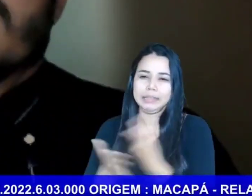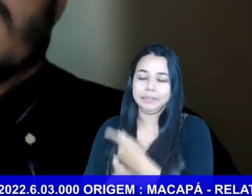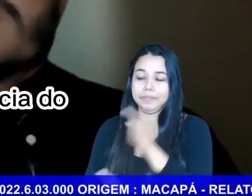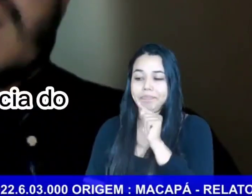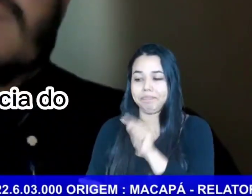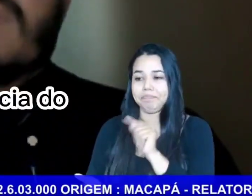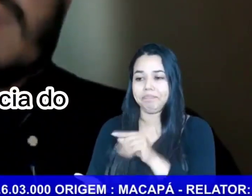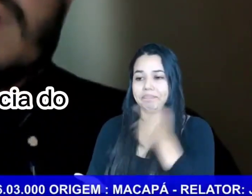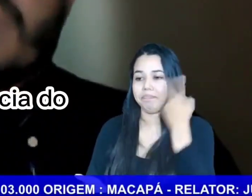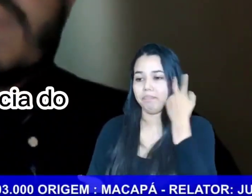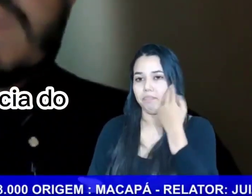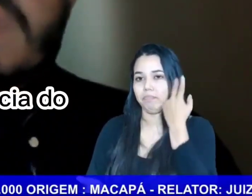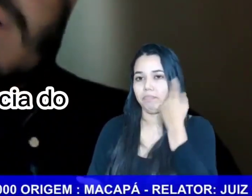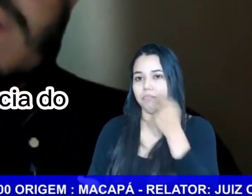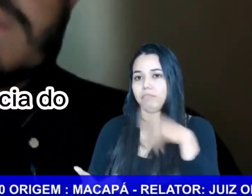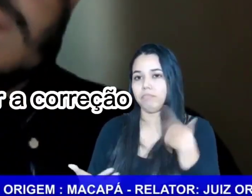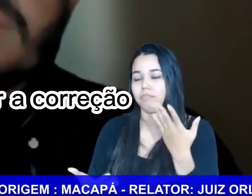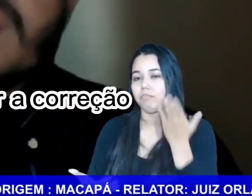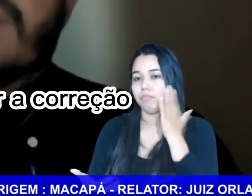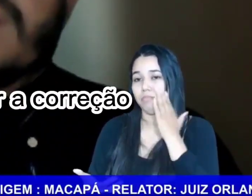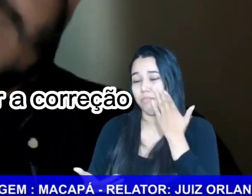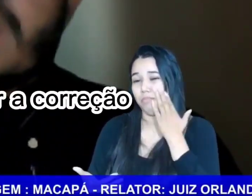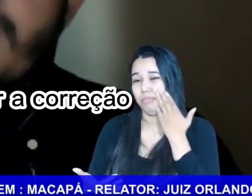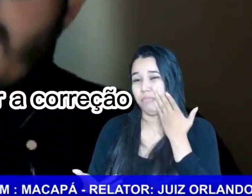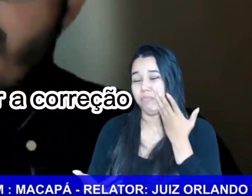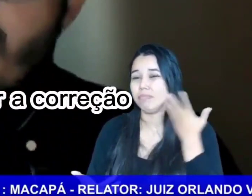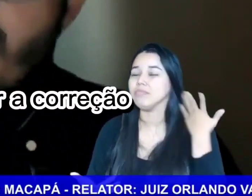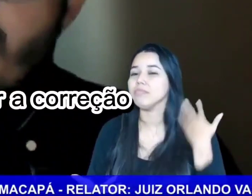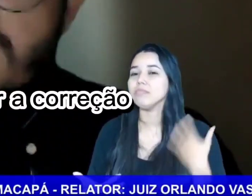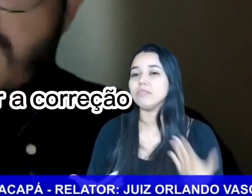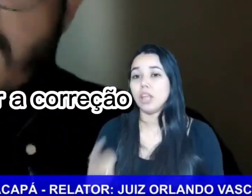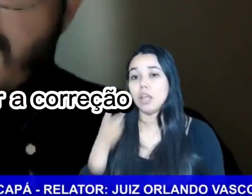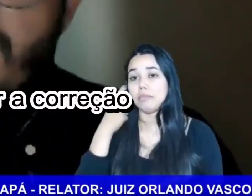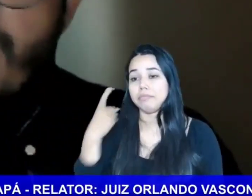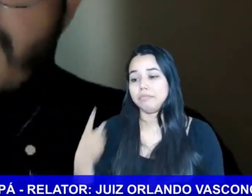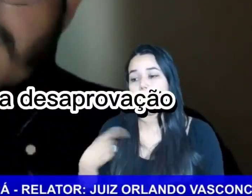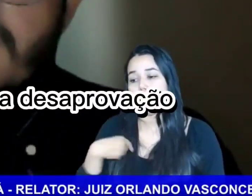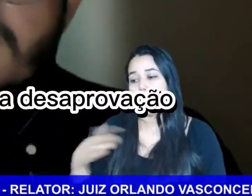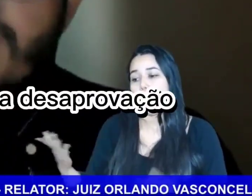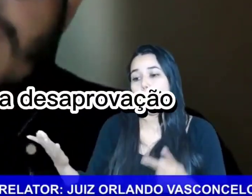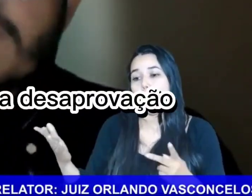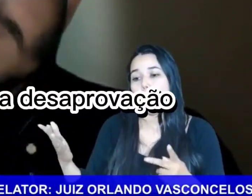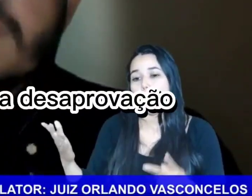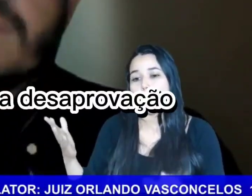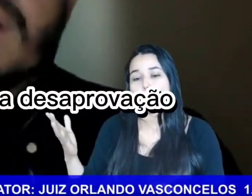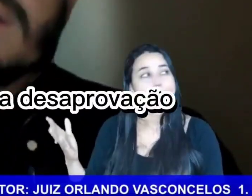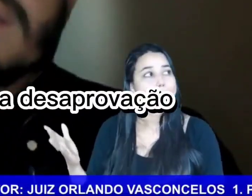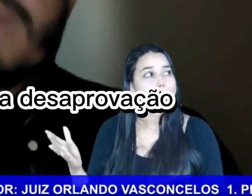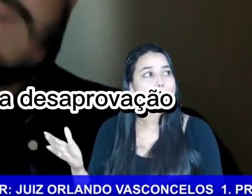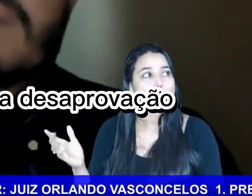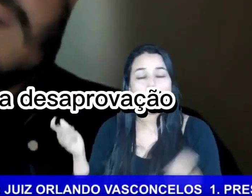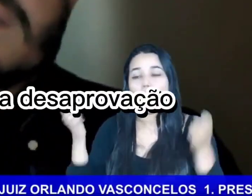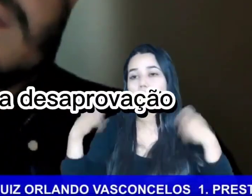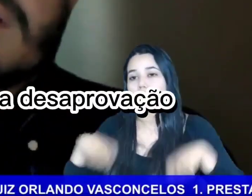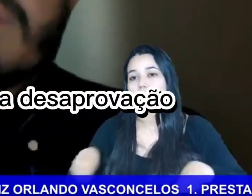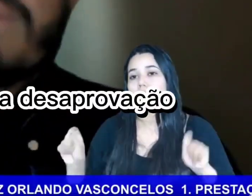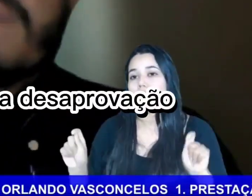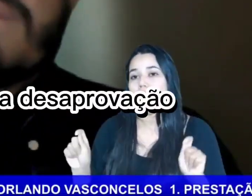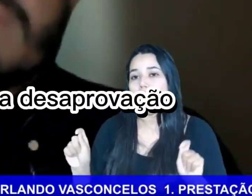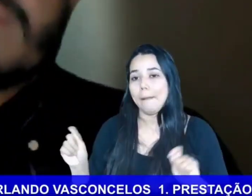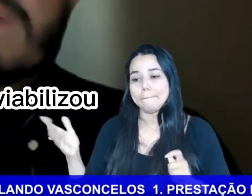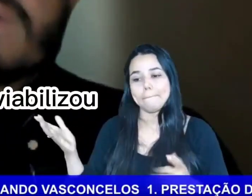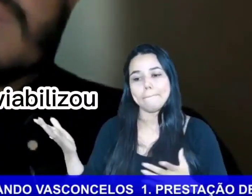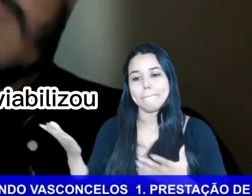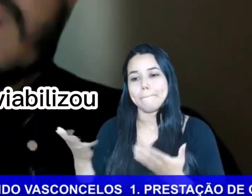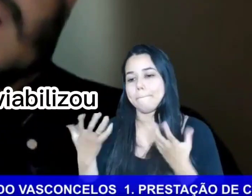formal, que a inércia do interessado em não proceder à correção também não é capaz de ensejar a